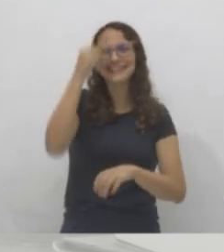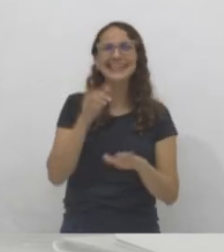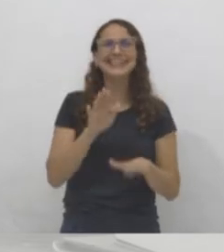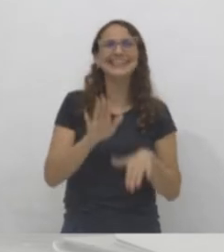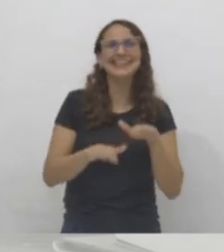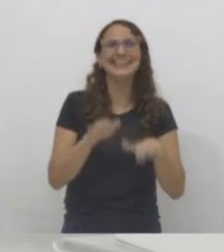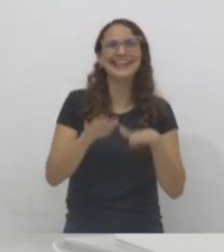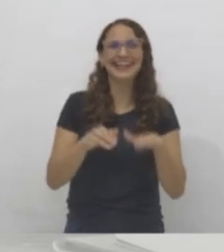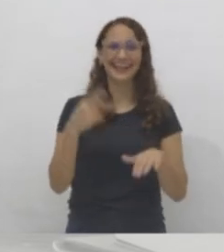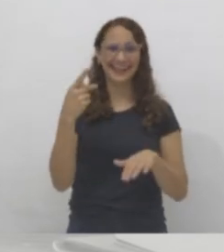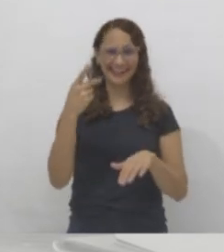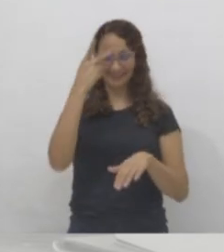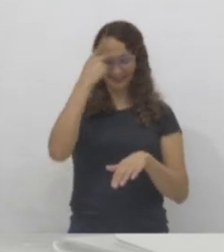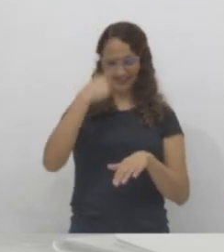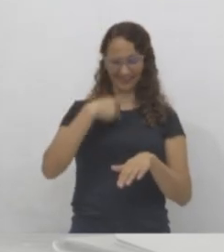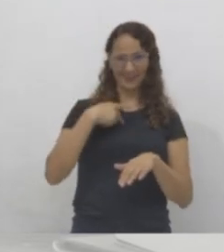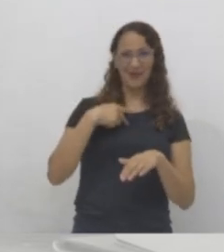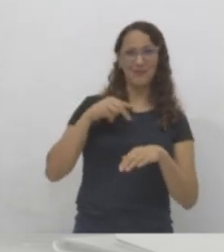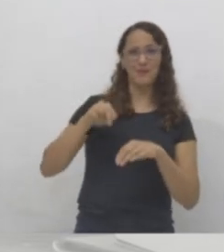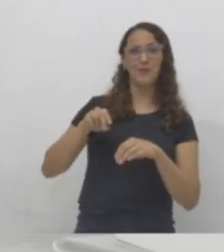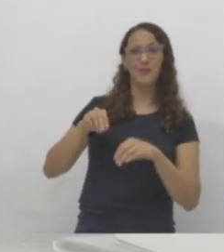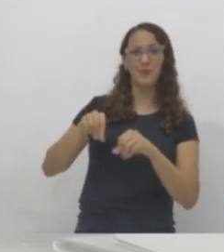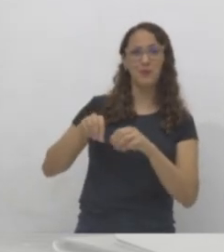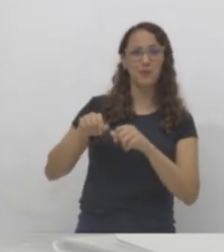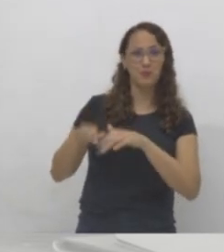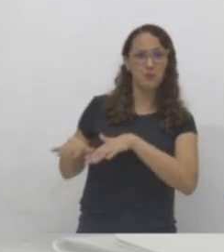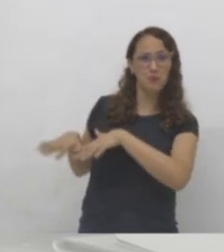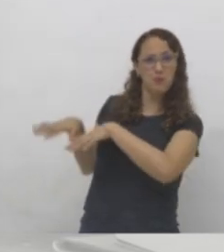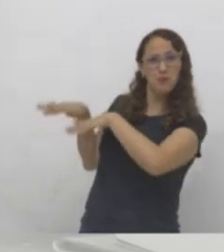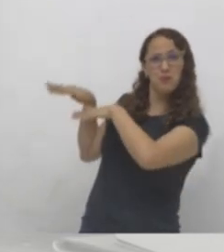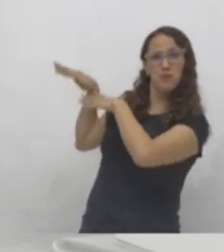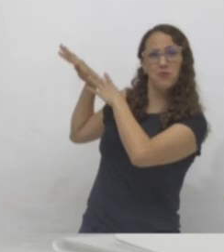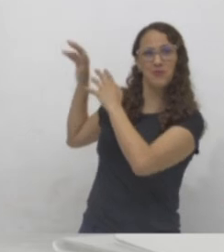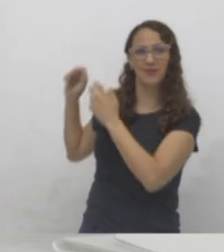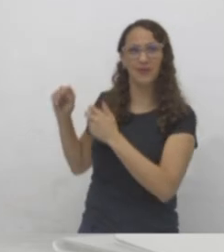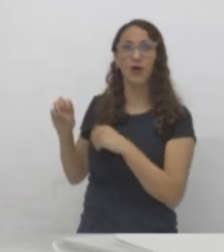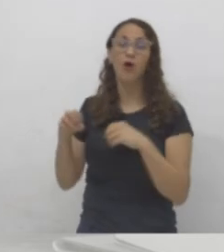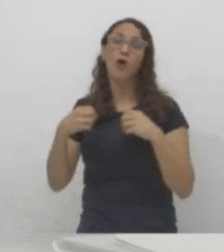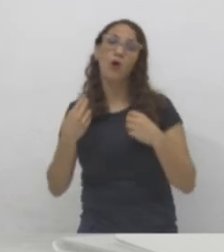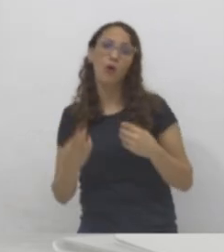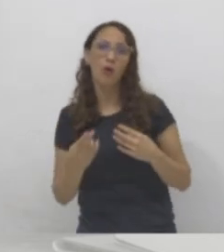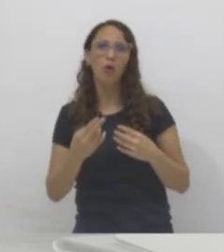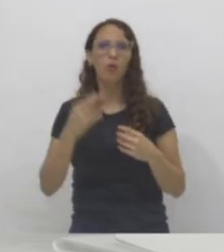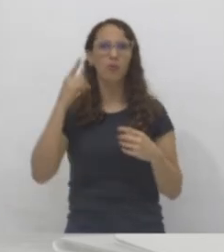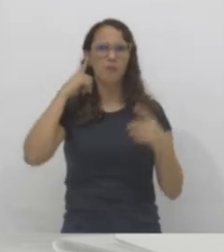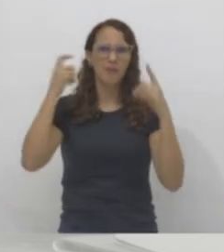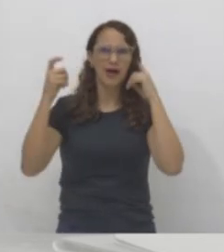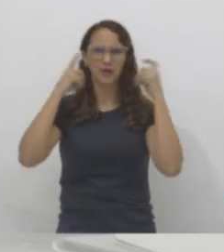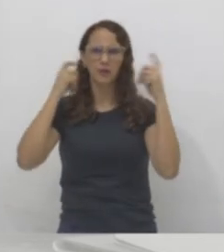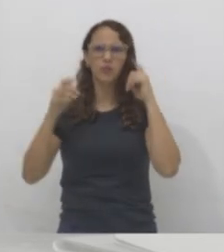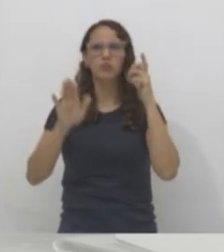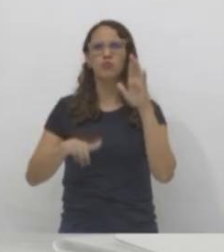o barulho produzido pelos passos dos dois? O que vocês acham? Onde é que está o humor dessa história aí?